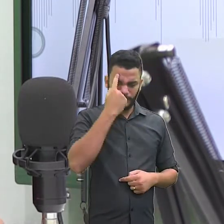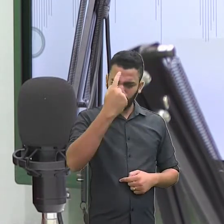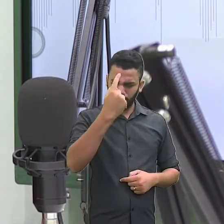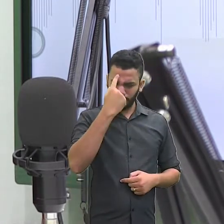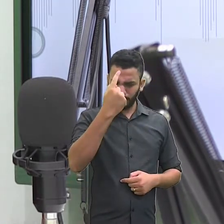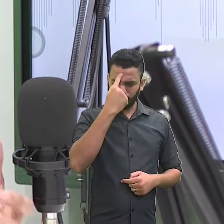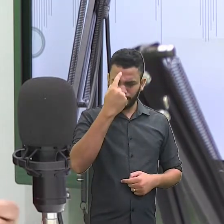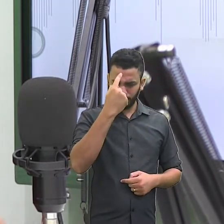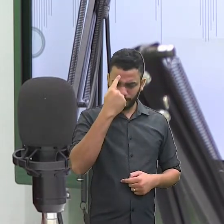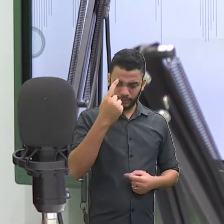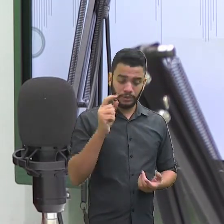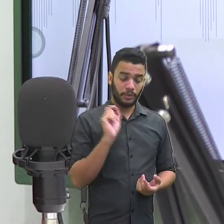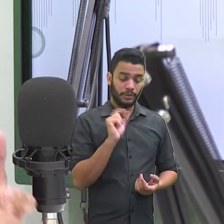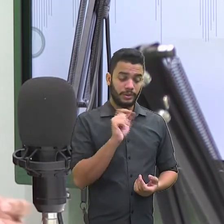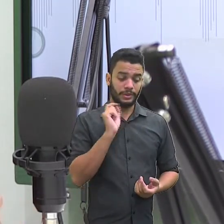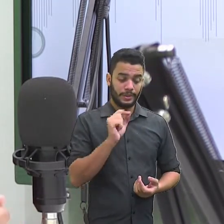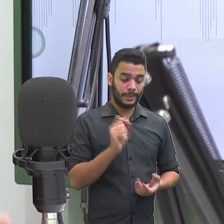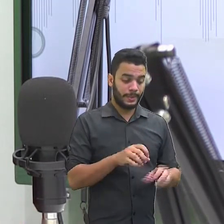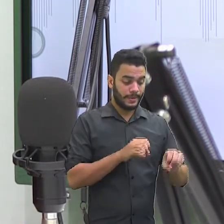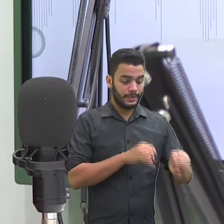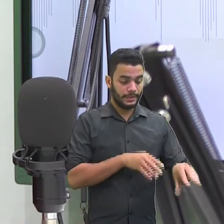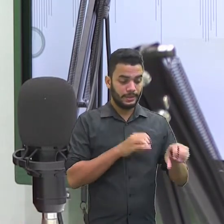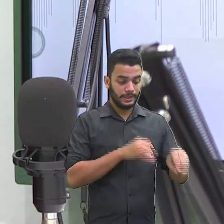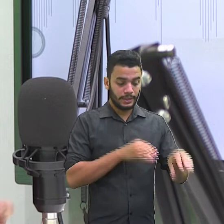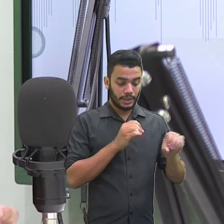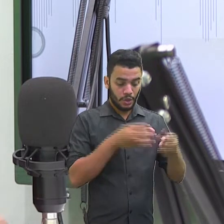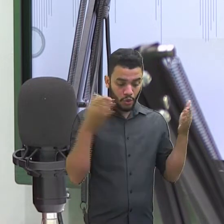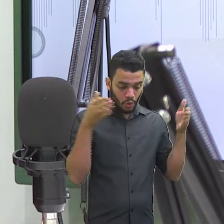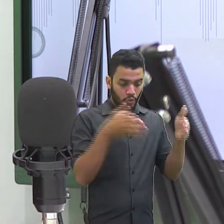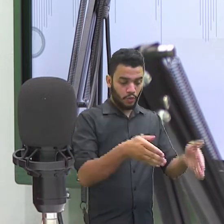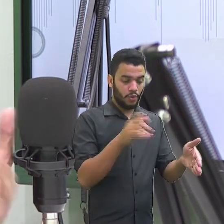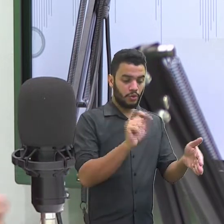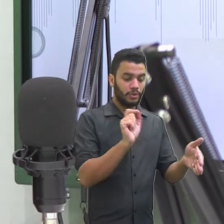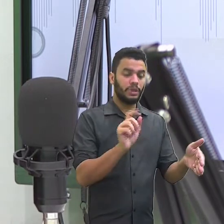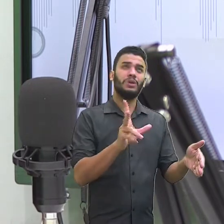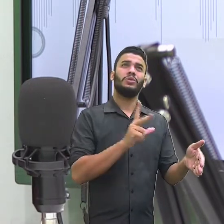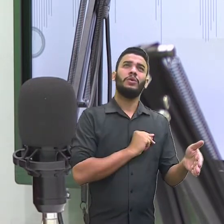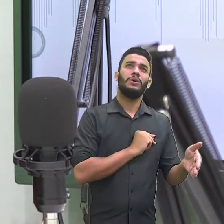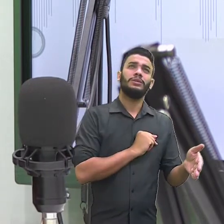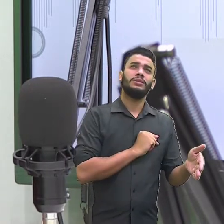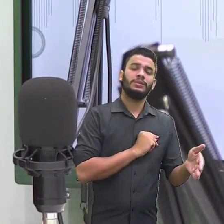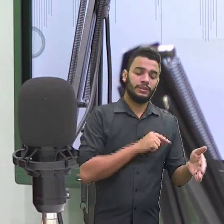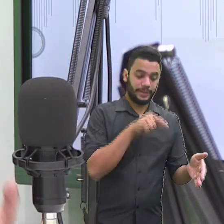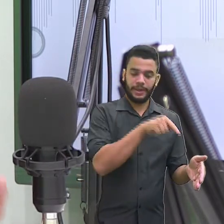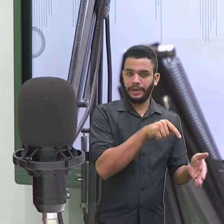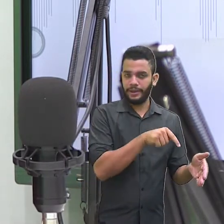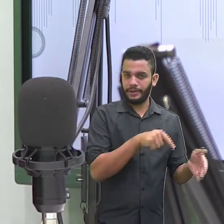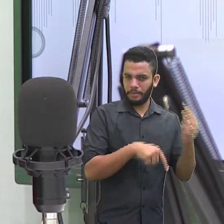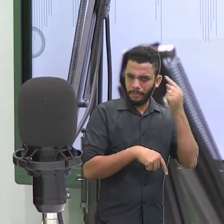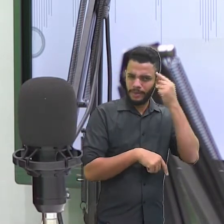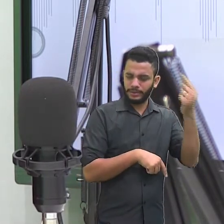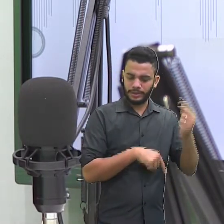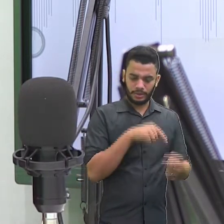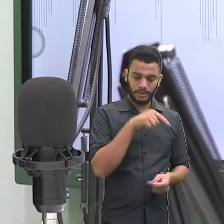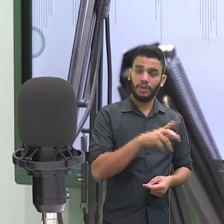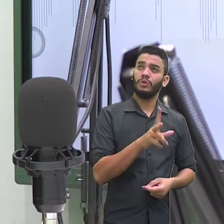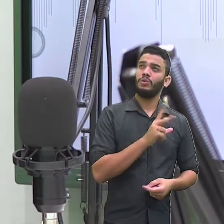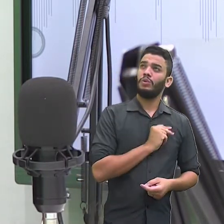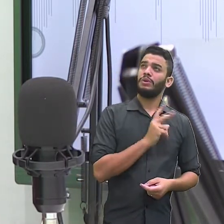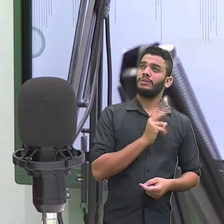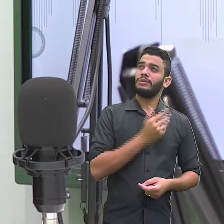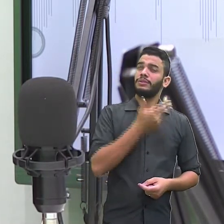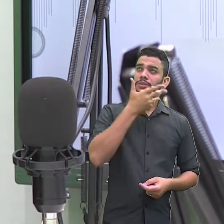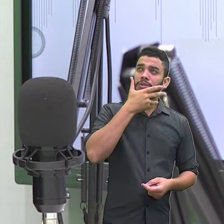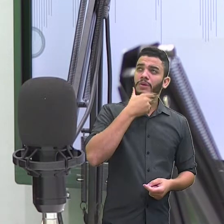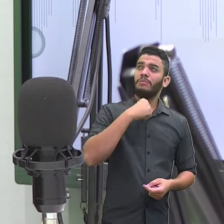esse legado emocional, boas lembranças, né? De que nós brincamos, de que se ensinou isso, aquilo, aquilo outro, de que nós